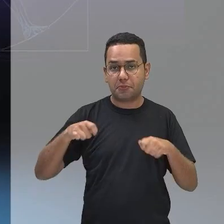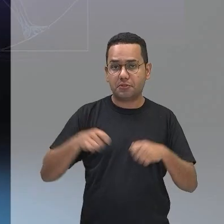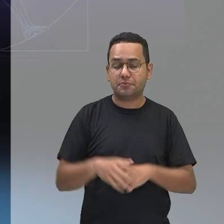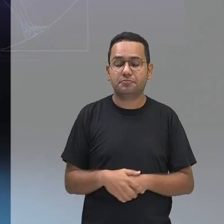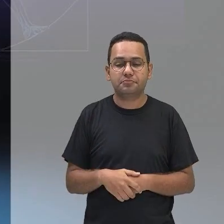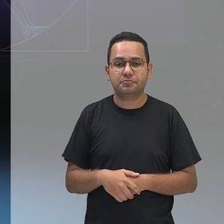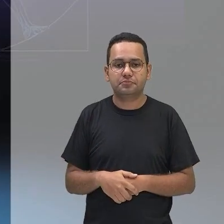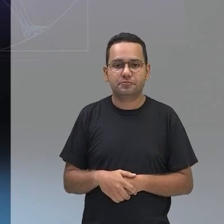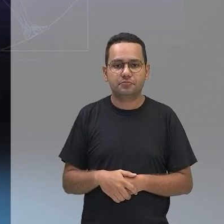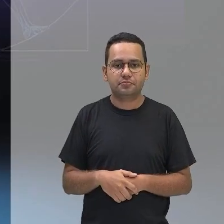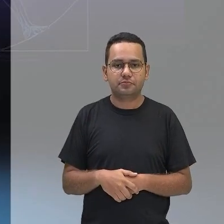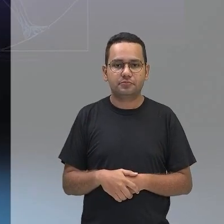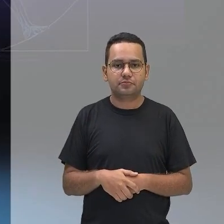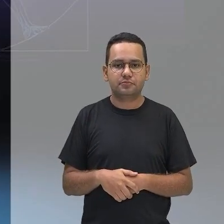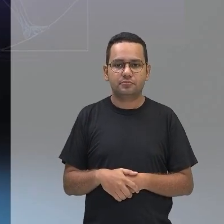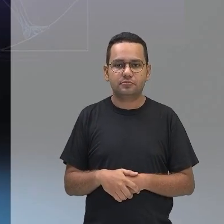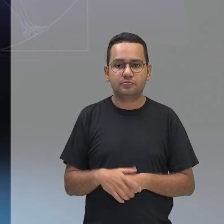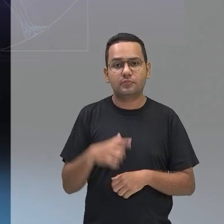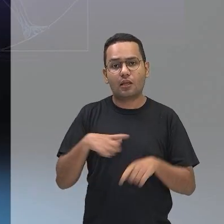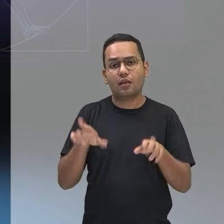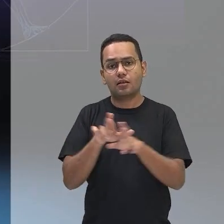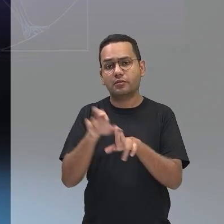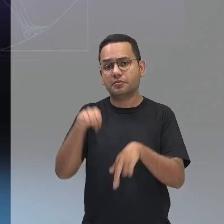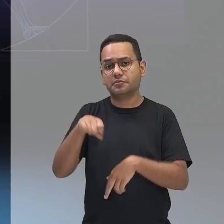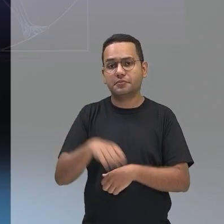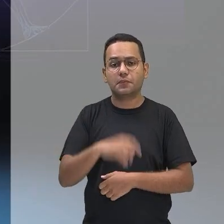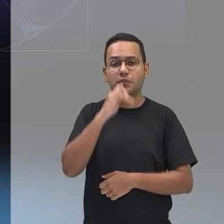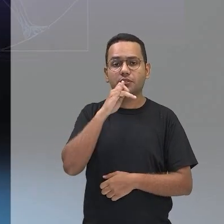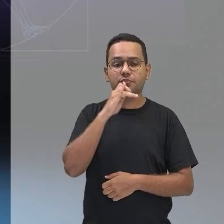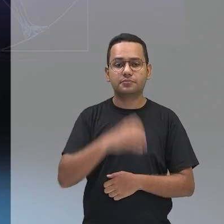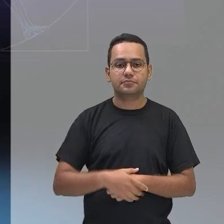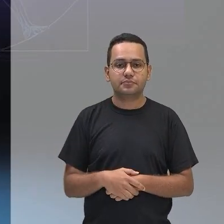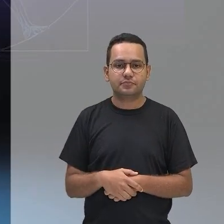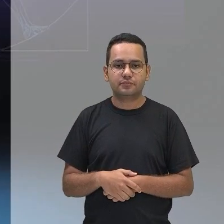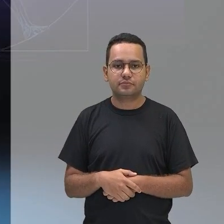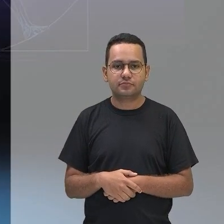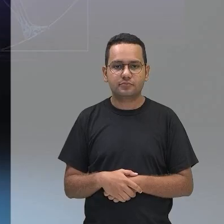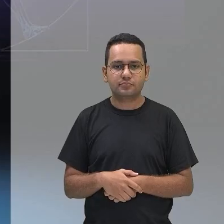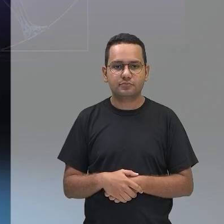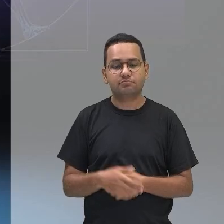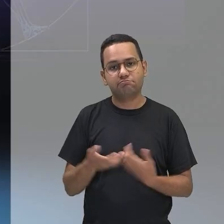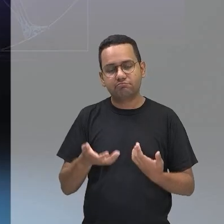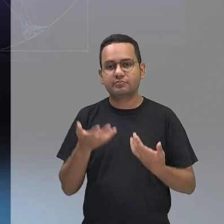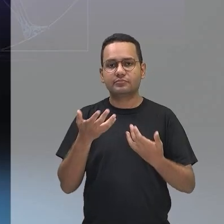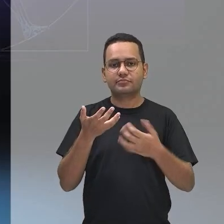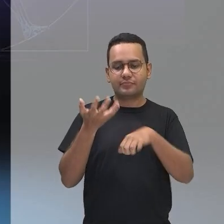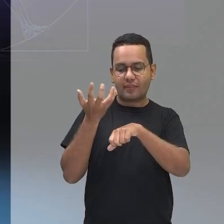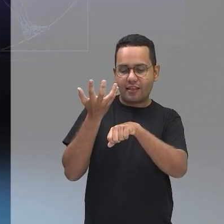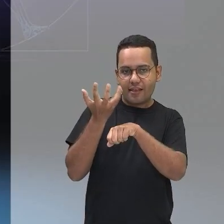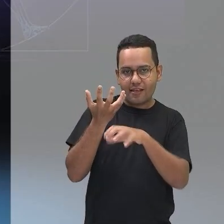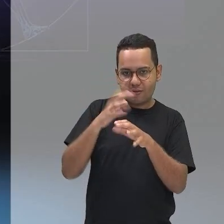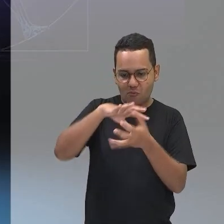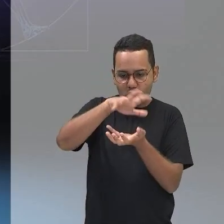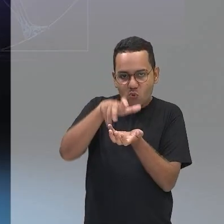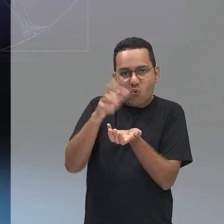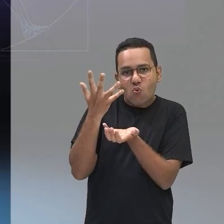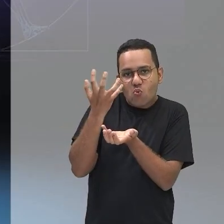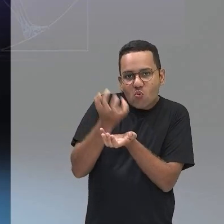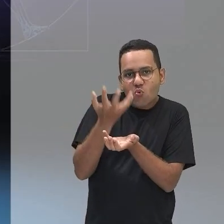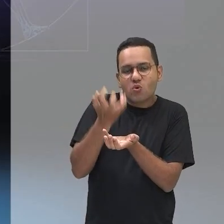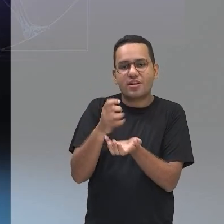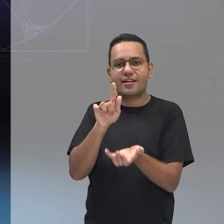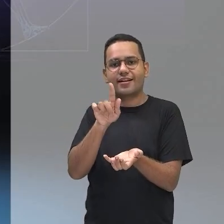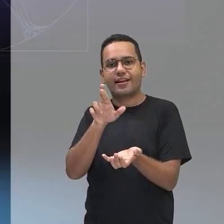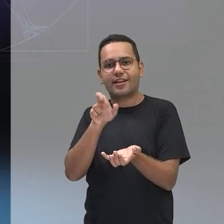corpo, né? Como nós podemos citar aí a gravidade, né? A gravidade terrestre, ela não puxa a gente, não